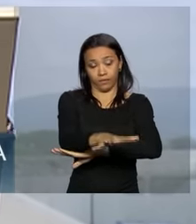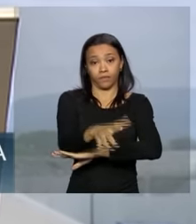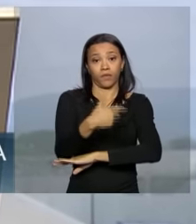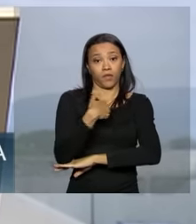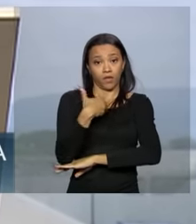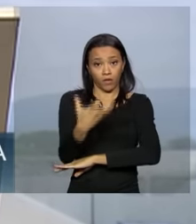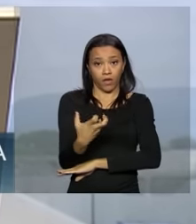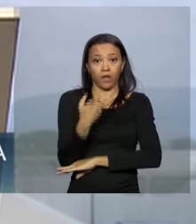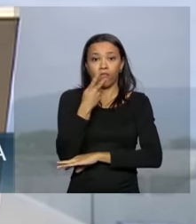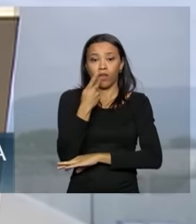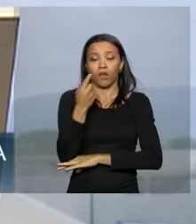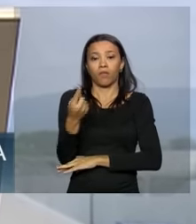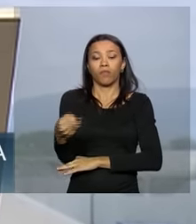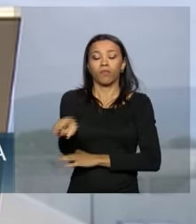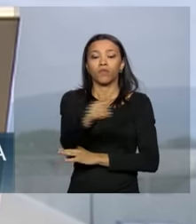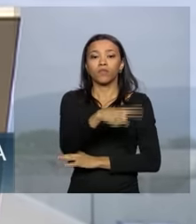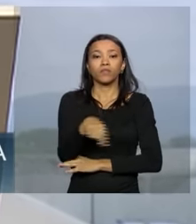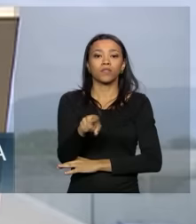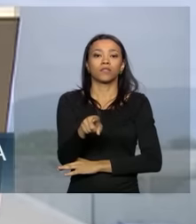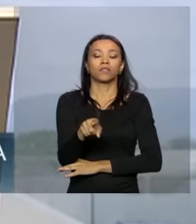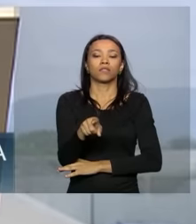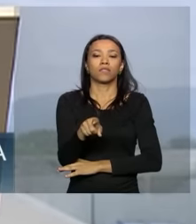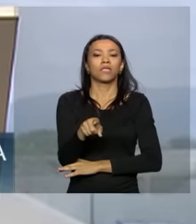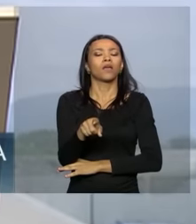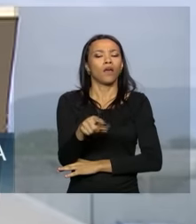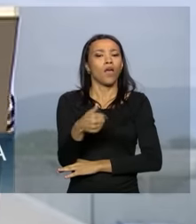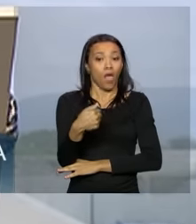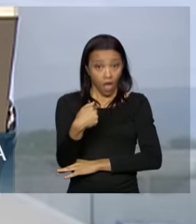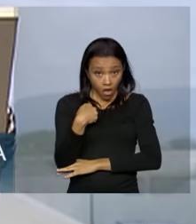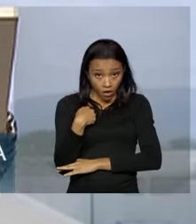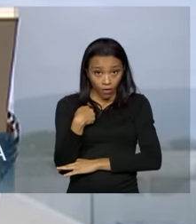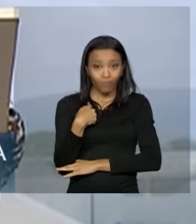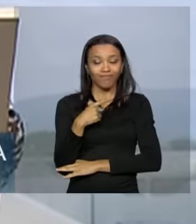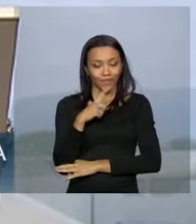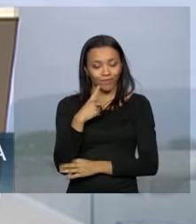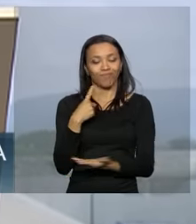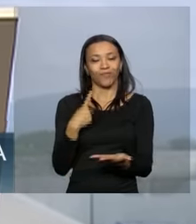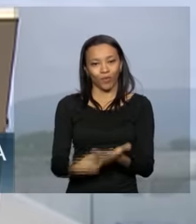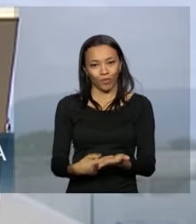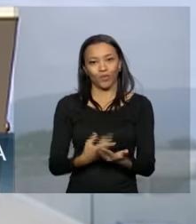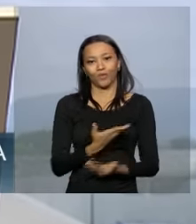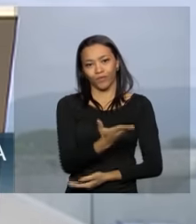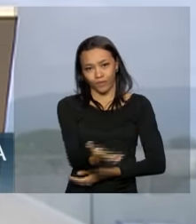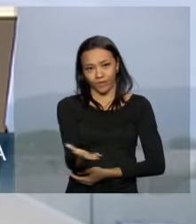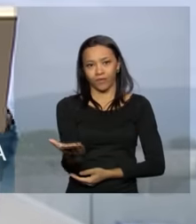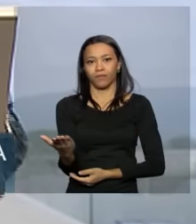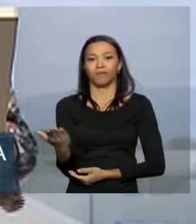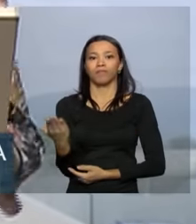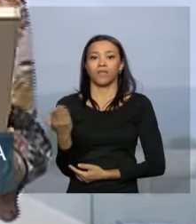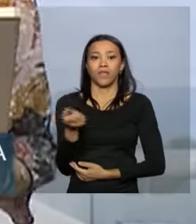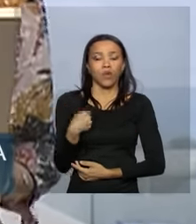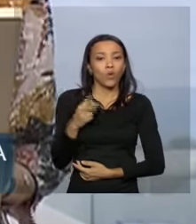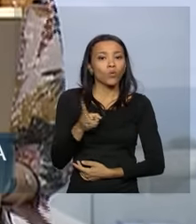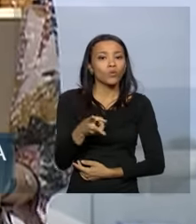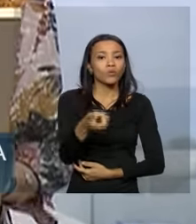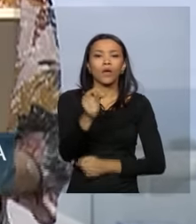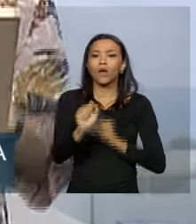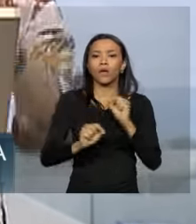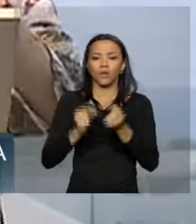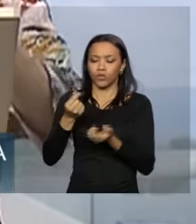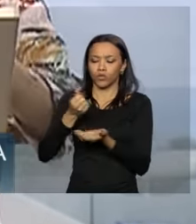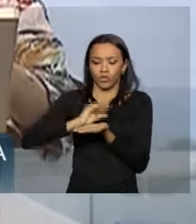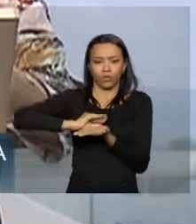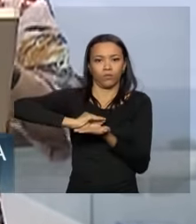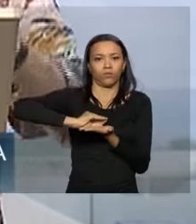queria dizer para vocês, eu tenho um compromisso com vocês, que é manter os investimentos